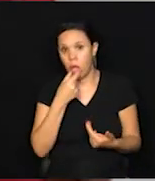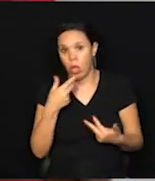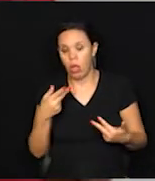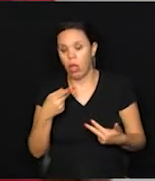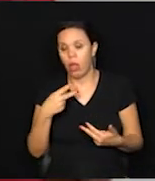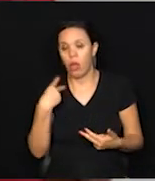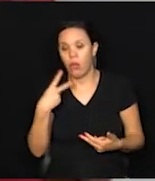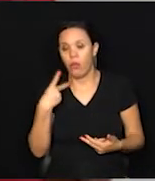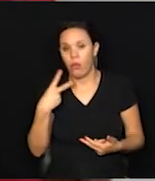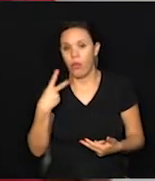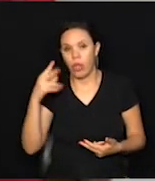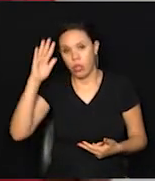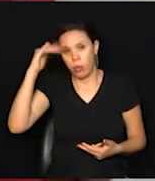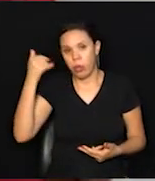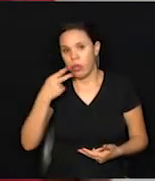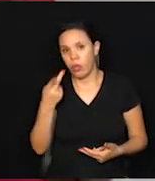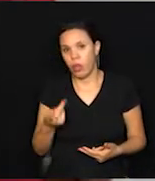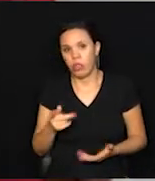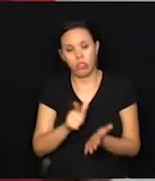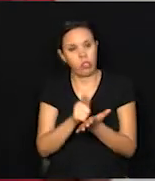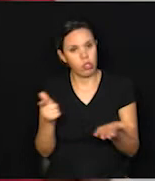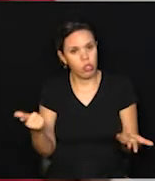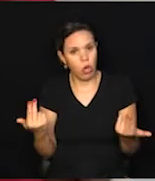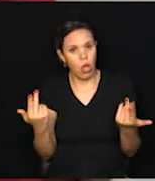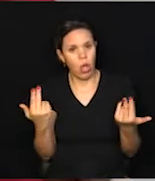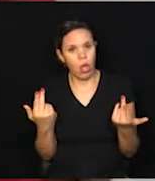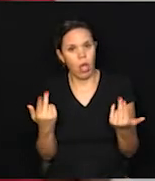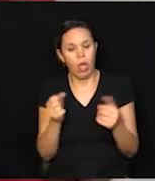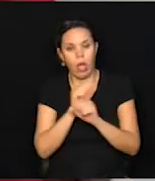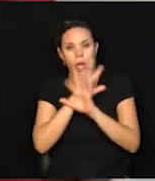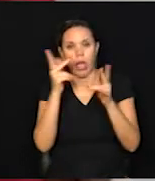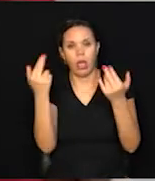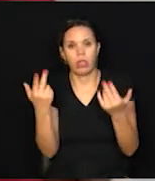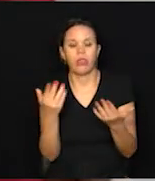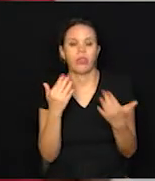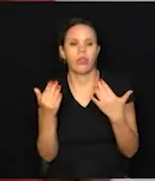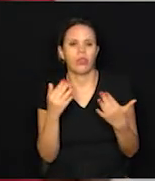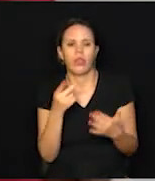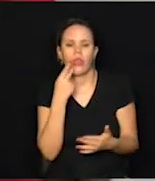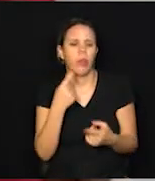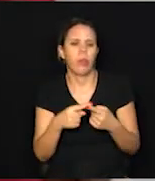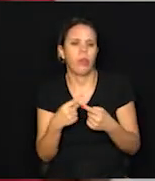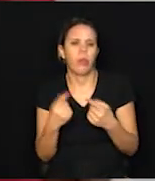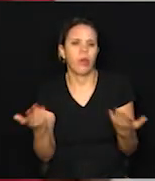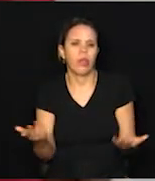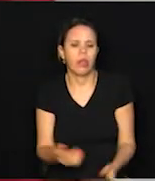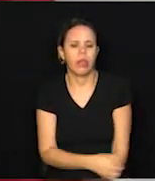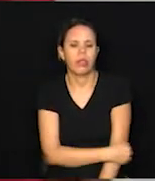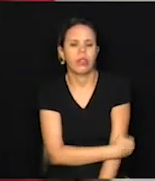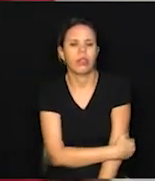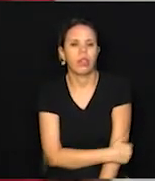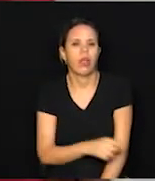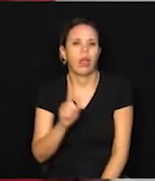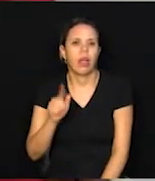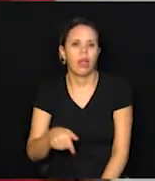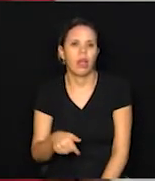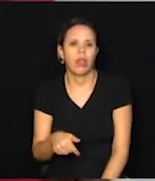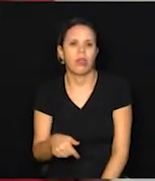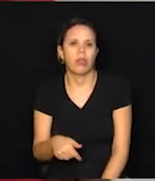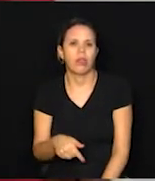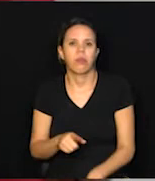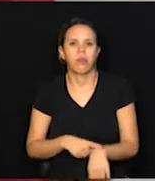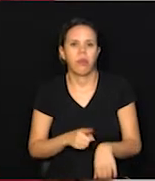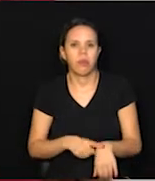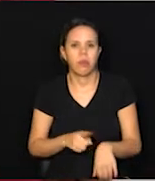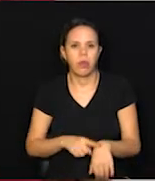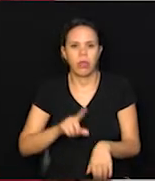Tourinho mencionou, o jornal ele faz muito claramente assim, ó, por que que isso foi considerado certo num determinado momento